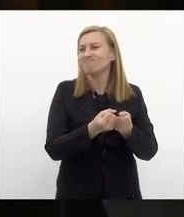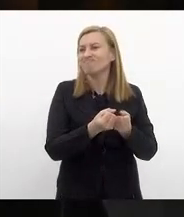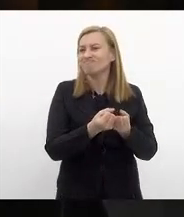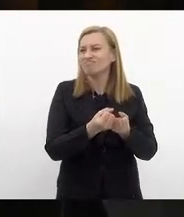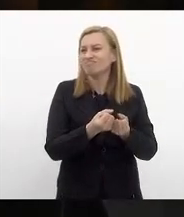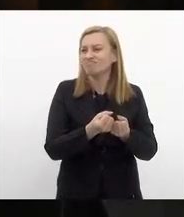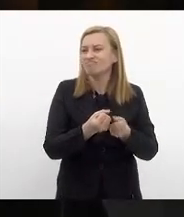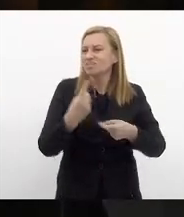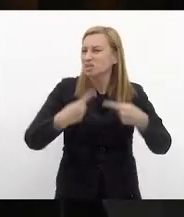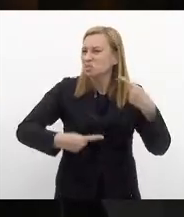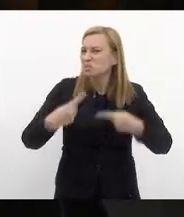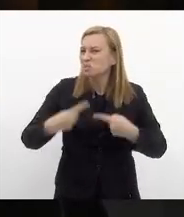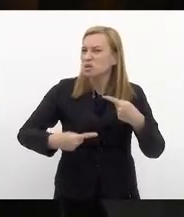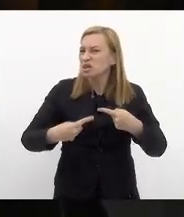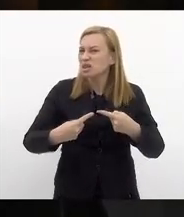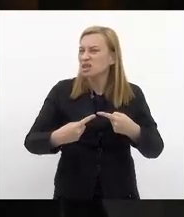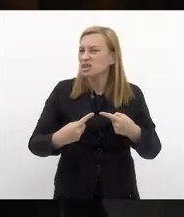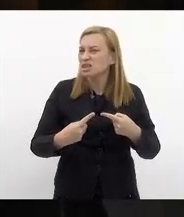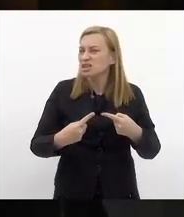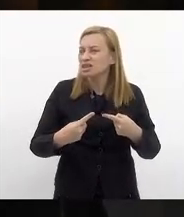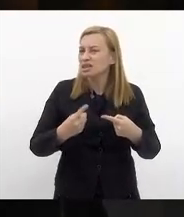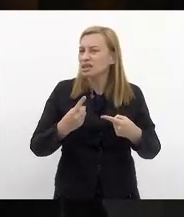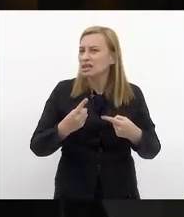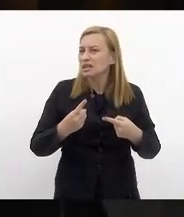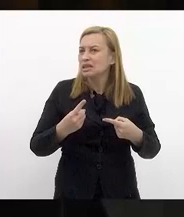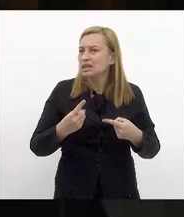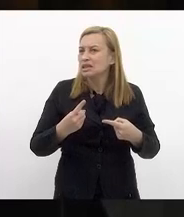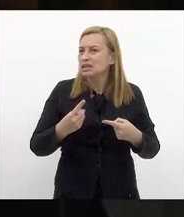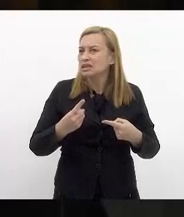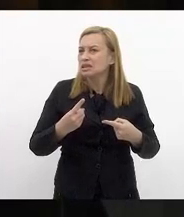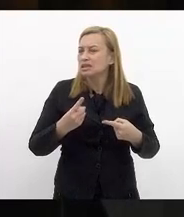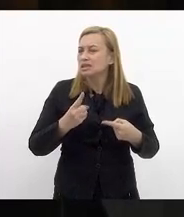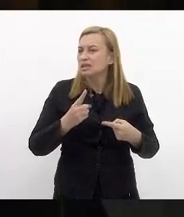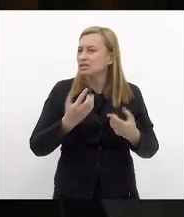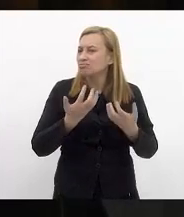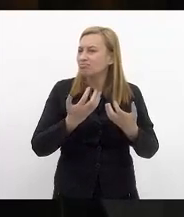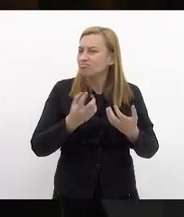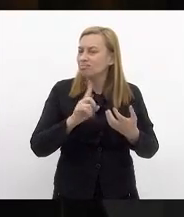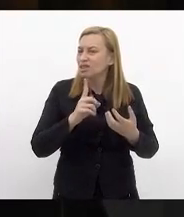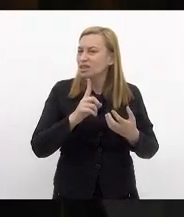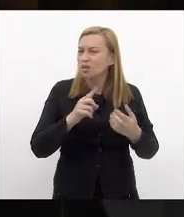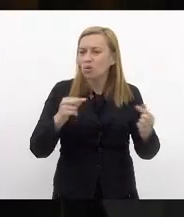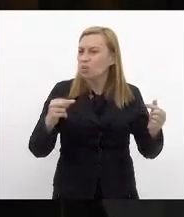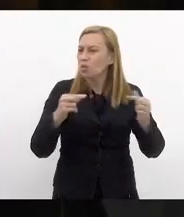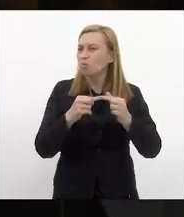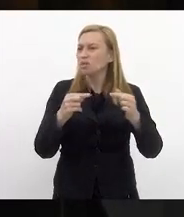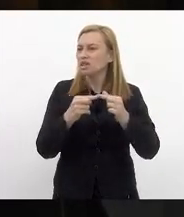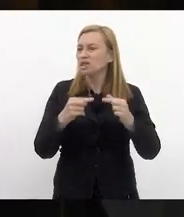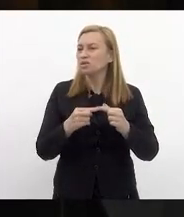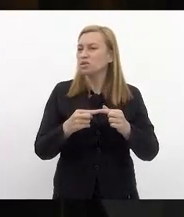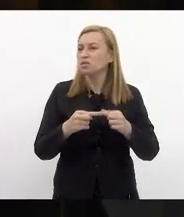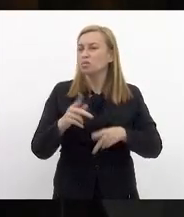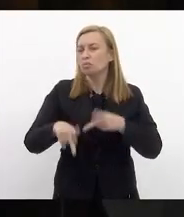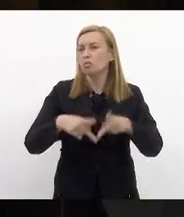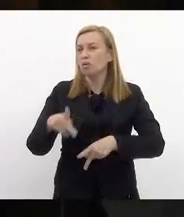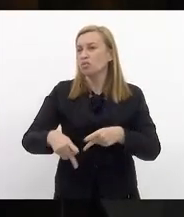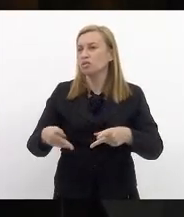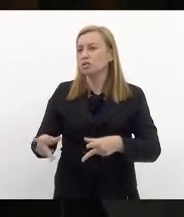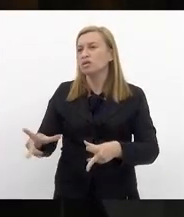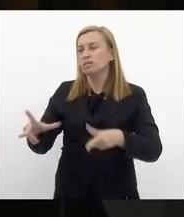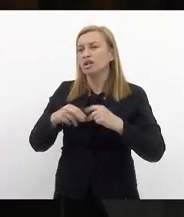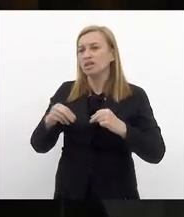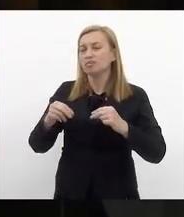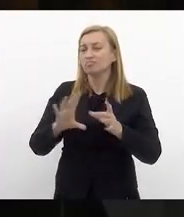política que não condiz com aquilo que o povo brasileiro, com aquilo que o povo do Estado do Rio de Janeiro merece. Uma